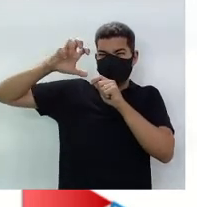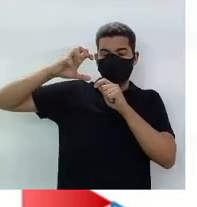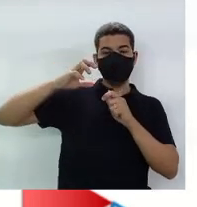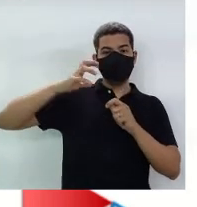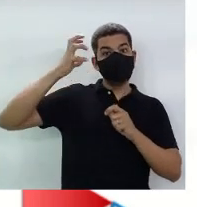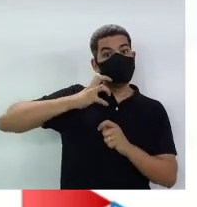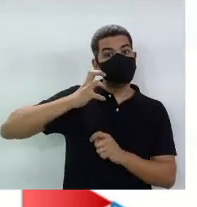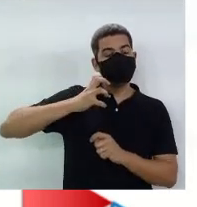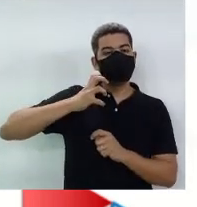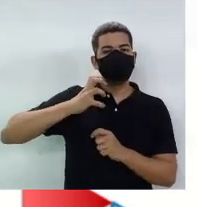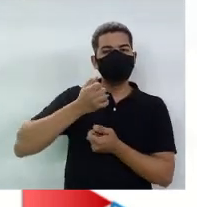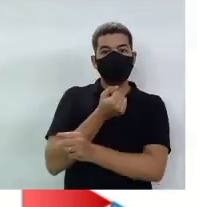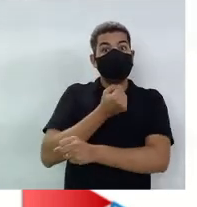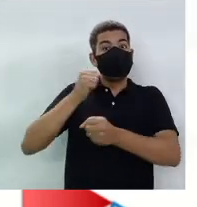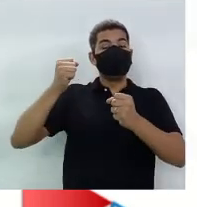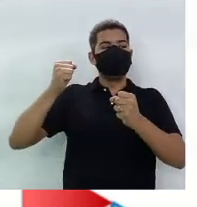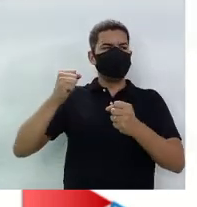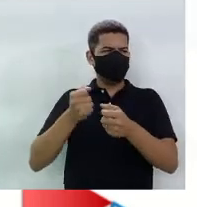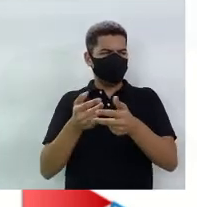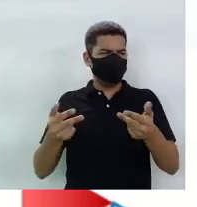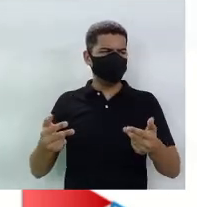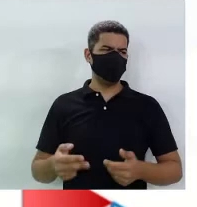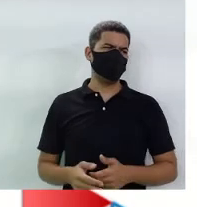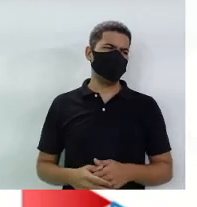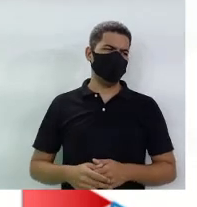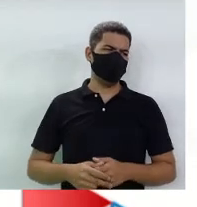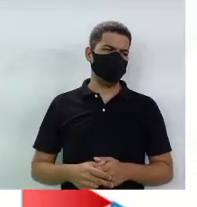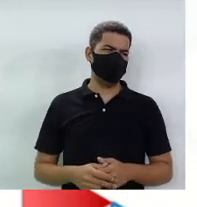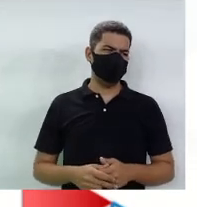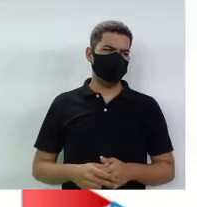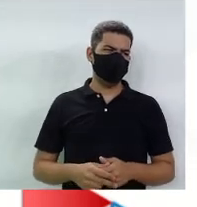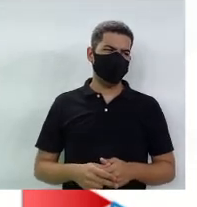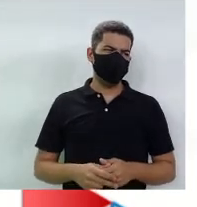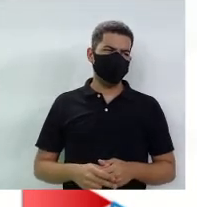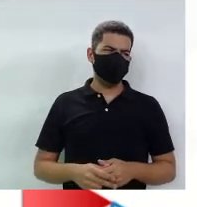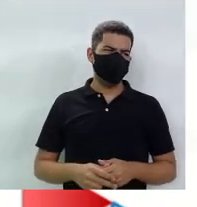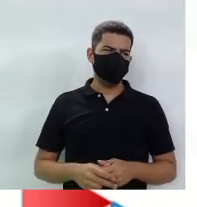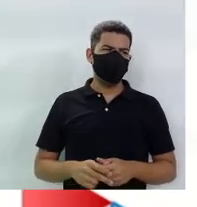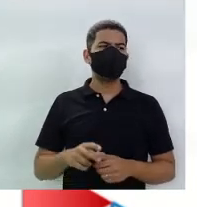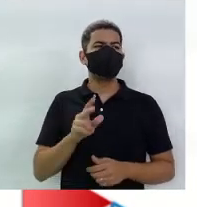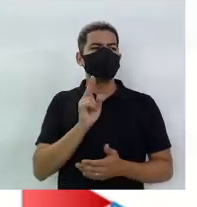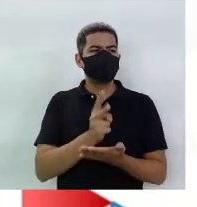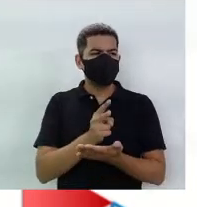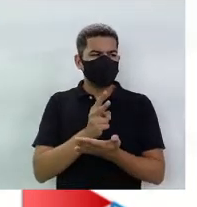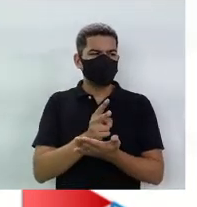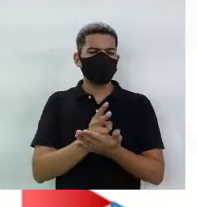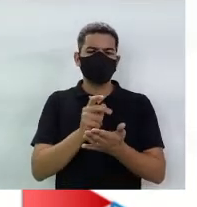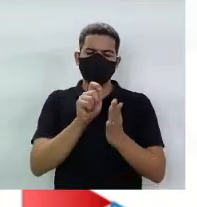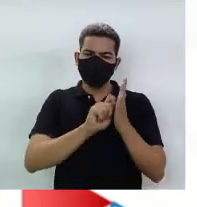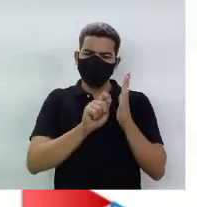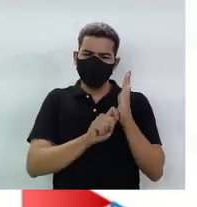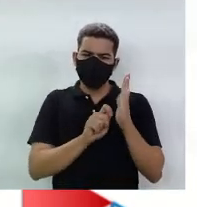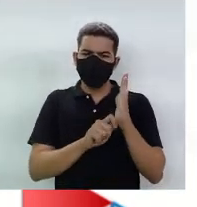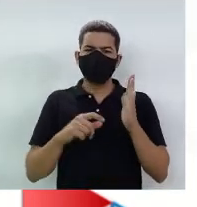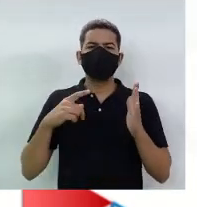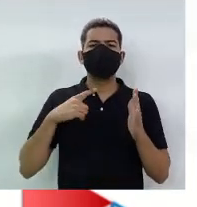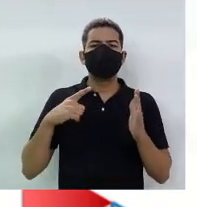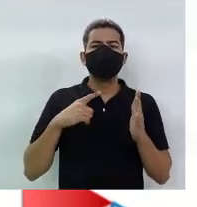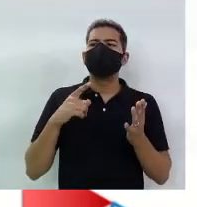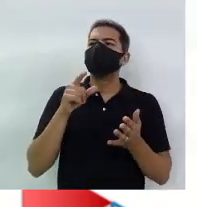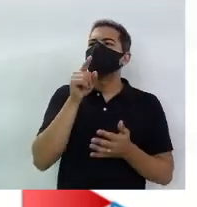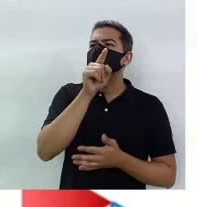caso. E aqui eu trago para vocês o seguinte. Quando vocês forem escrever, lembrem-se que existem a